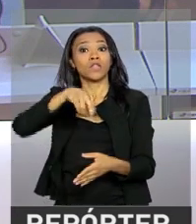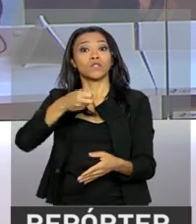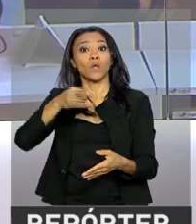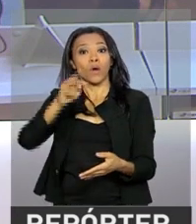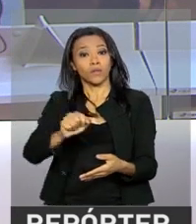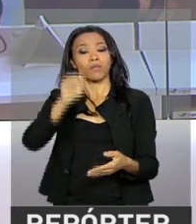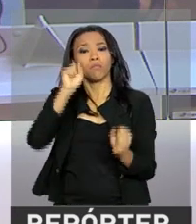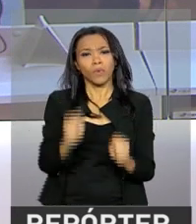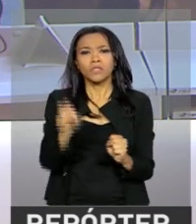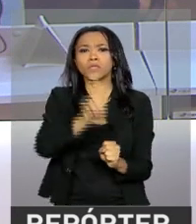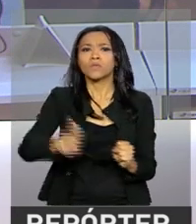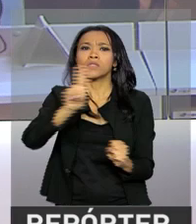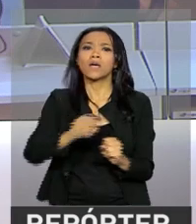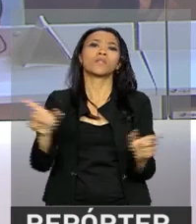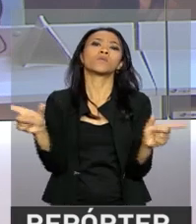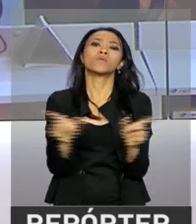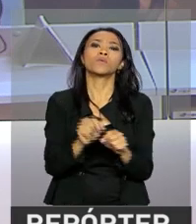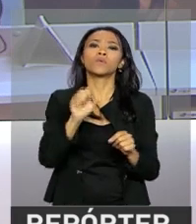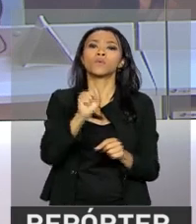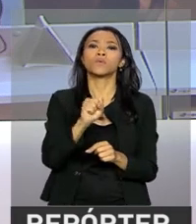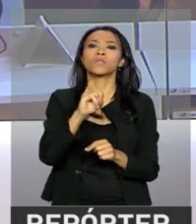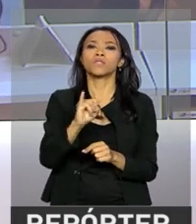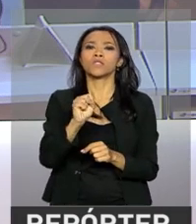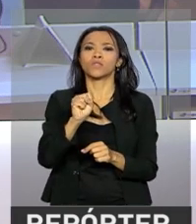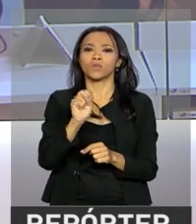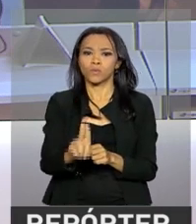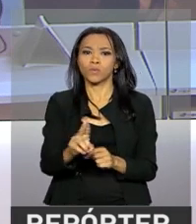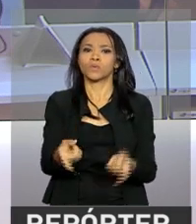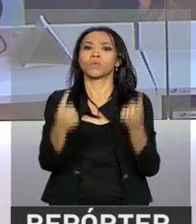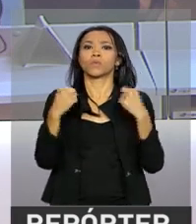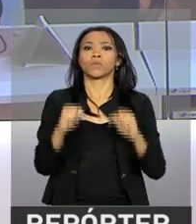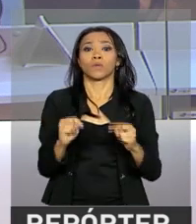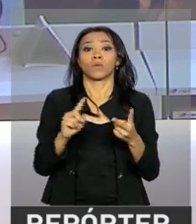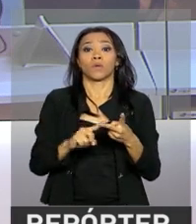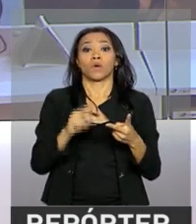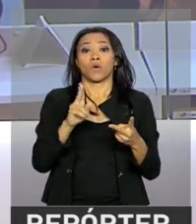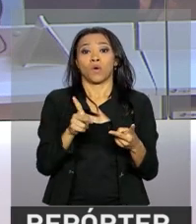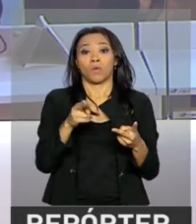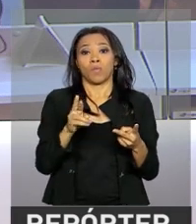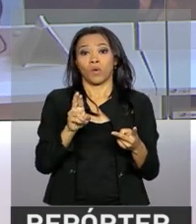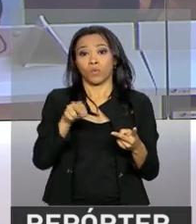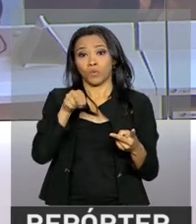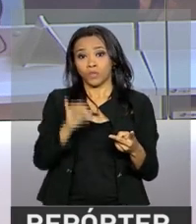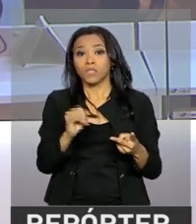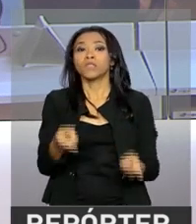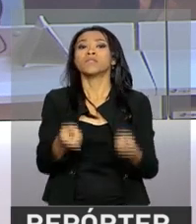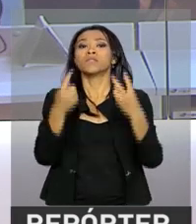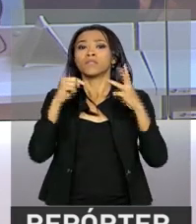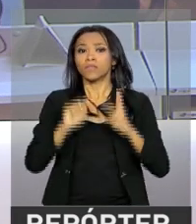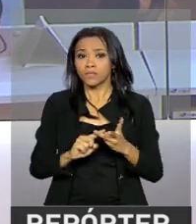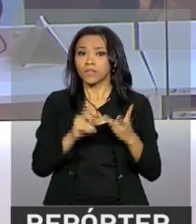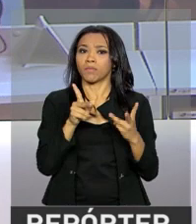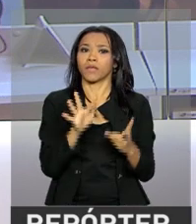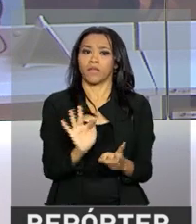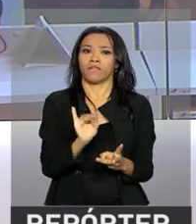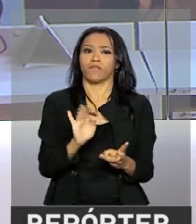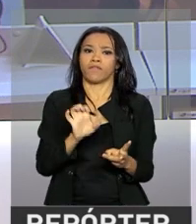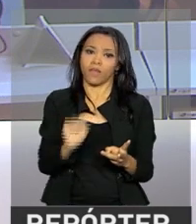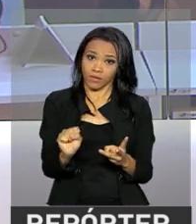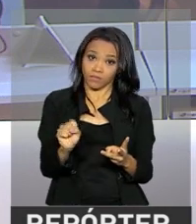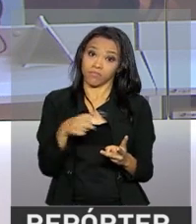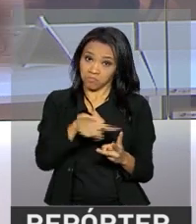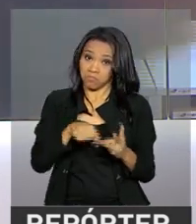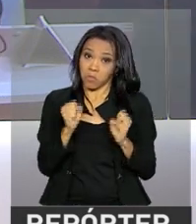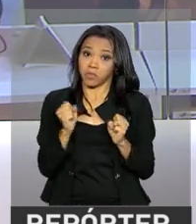disputar vagas no Sistema de Seleção Unificado, SISU, no programa Universidade para Todos, o ProUni, e também para participar do FIES.